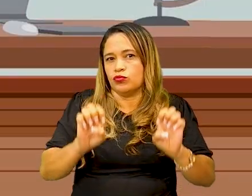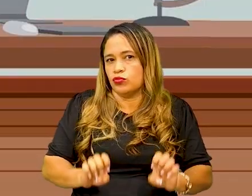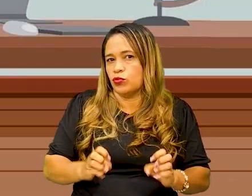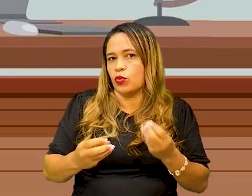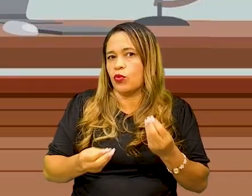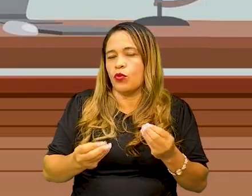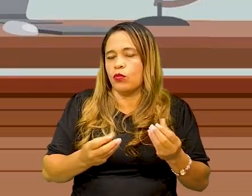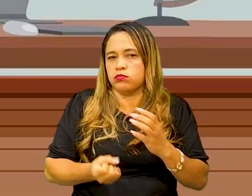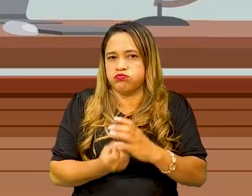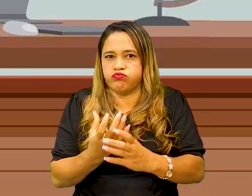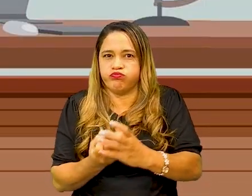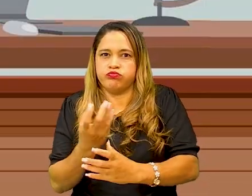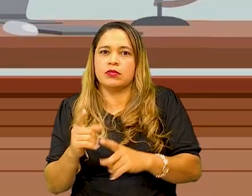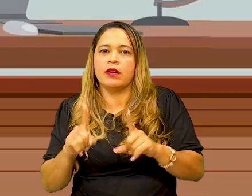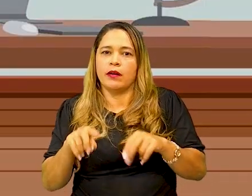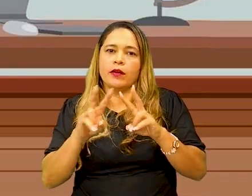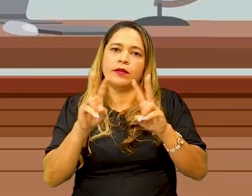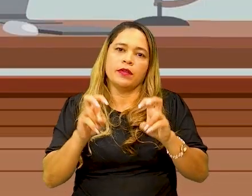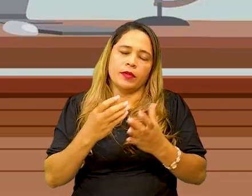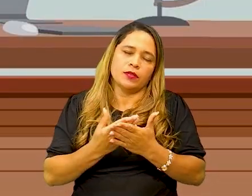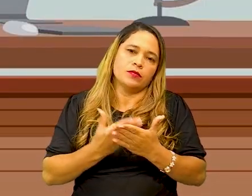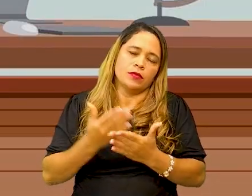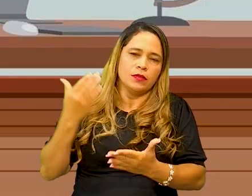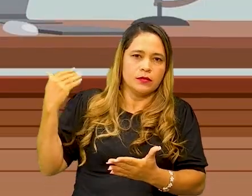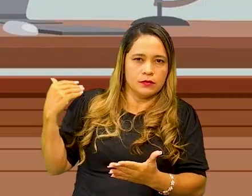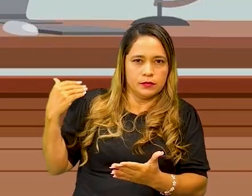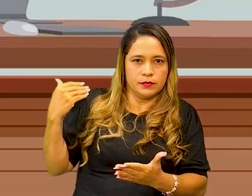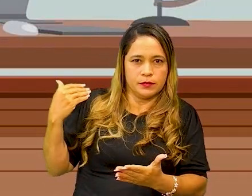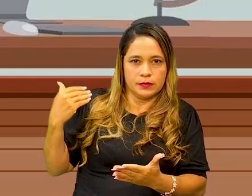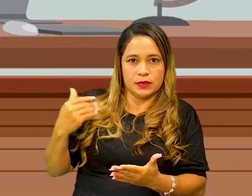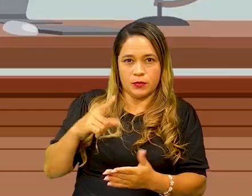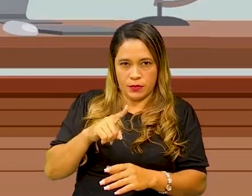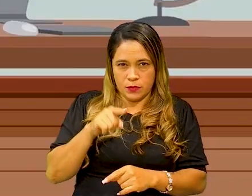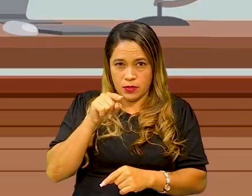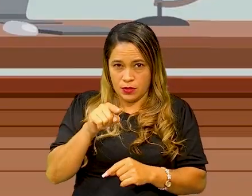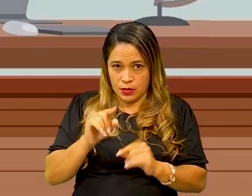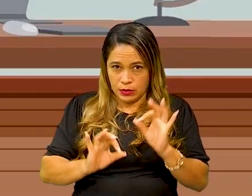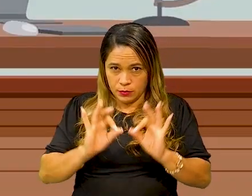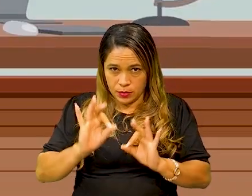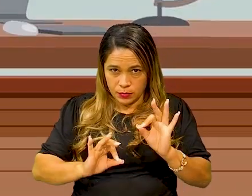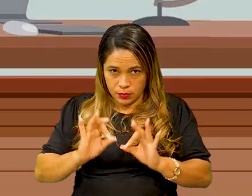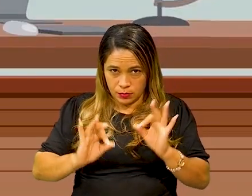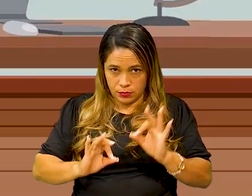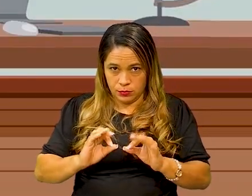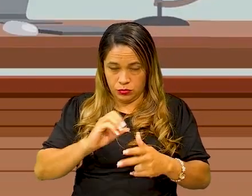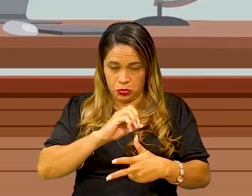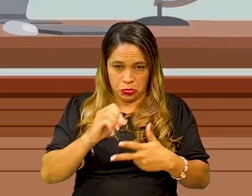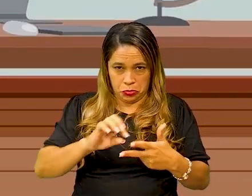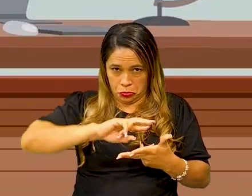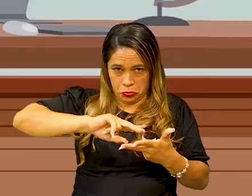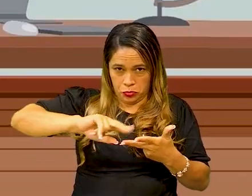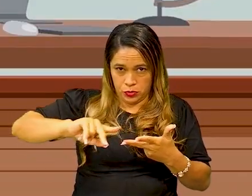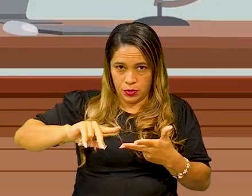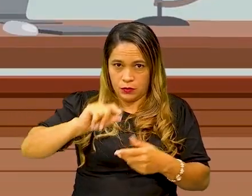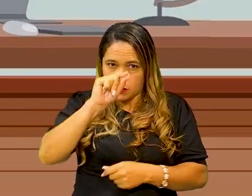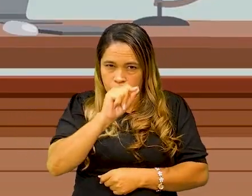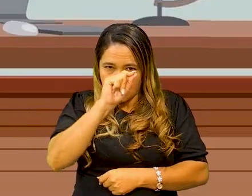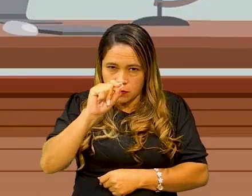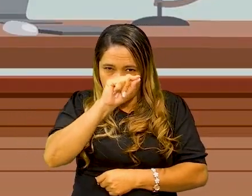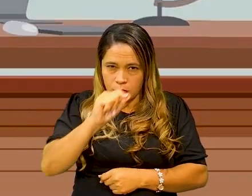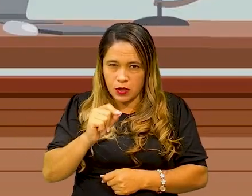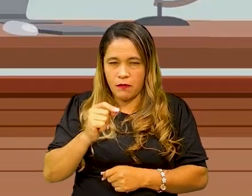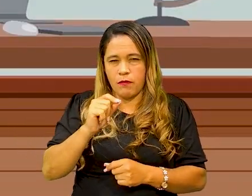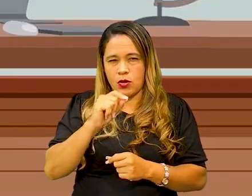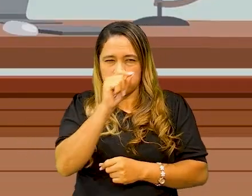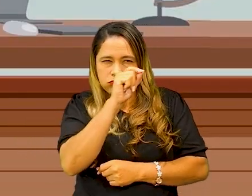reprodução, que foi, inclusive, o tema da nossa última aula. Então, para quem está se preparando para algum processo seletivo, faz um asterisco, um coraçãozinho no seu